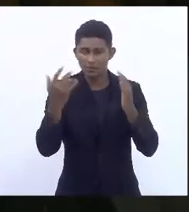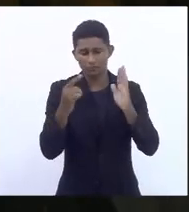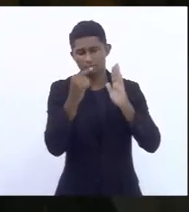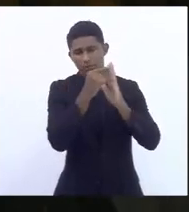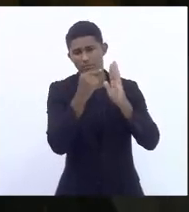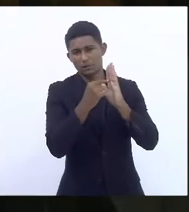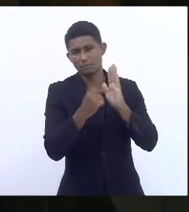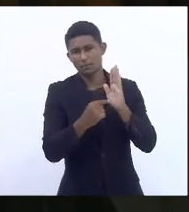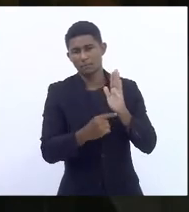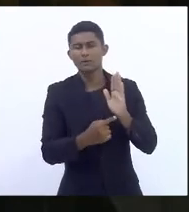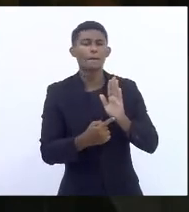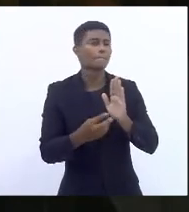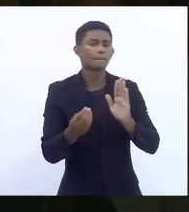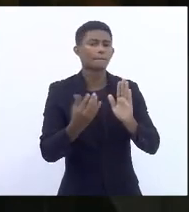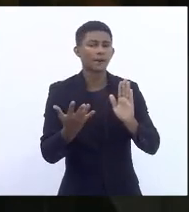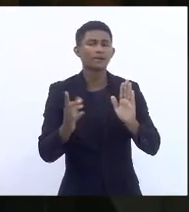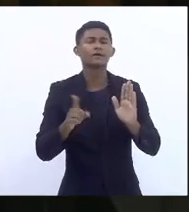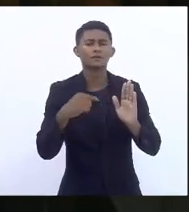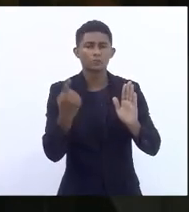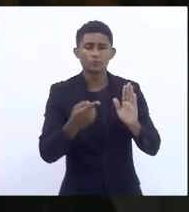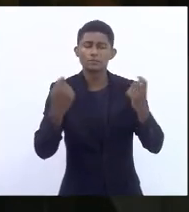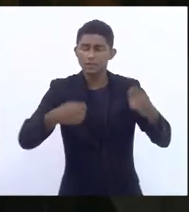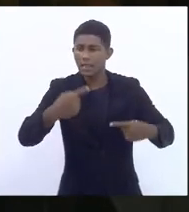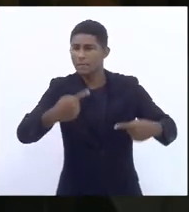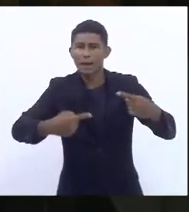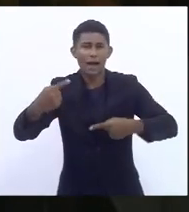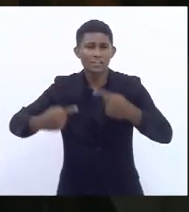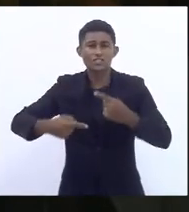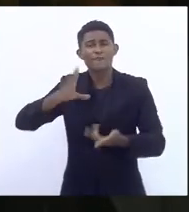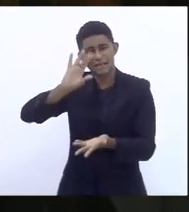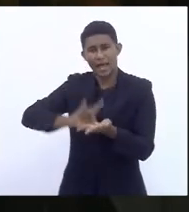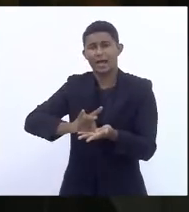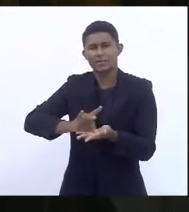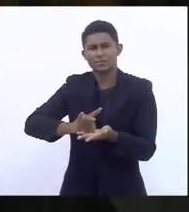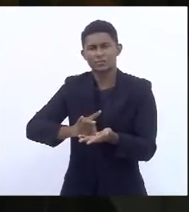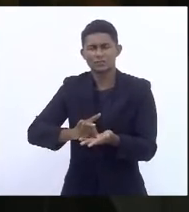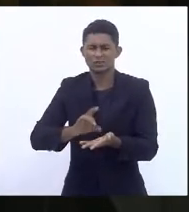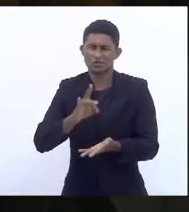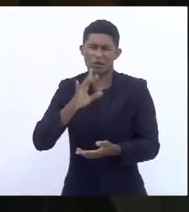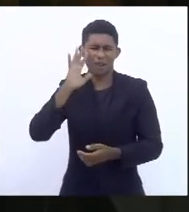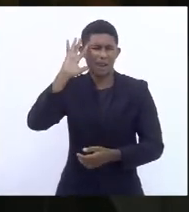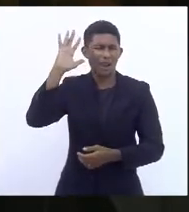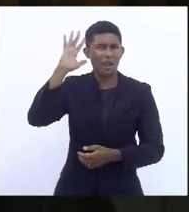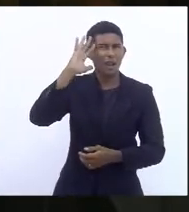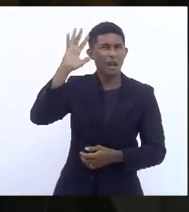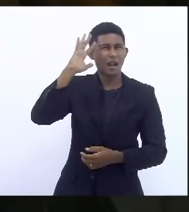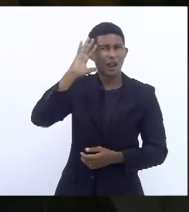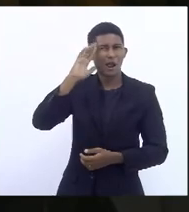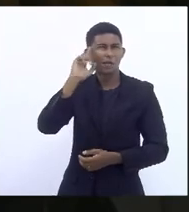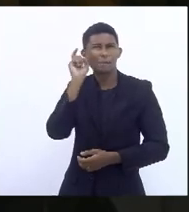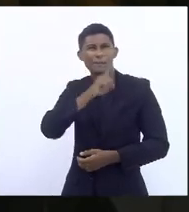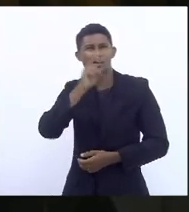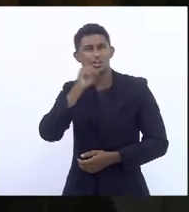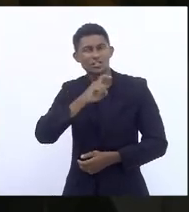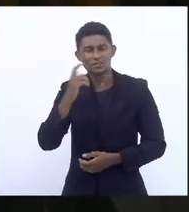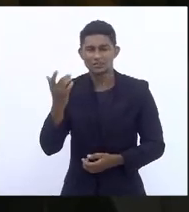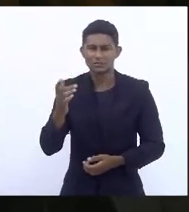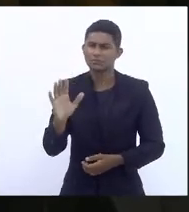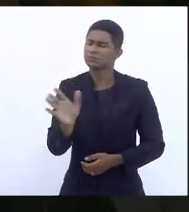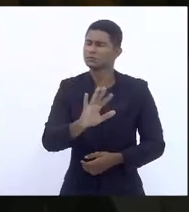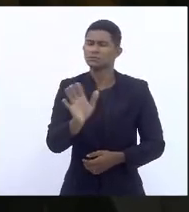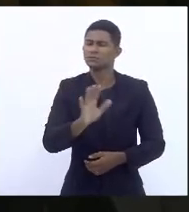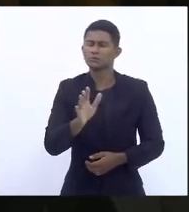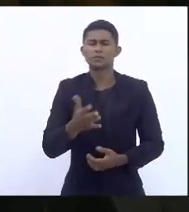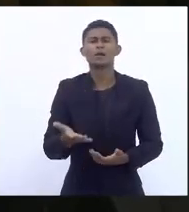debate para o patamar da realidade, não do delírio, não da demagogia, não da fantasia, não da ficção. Nós